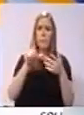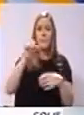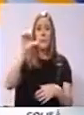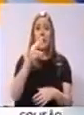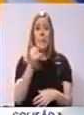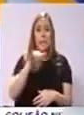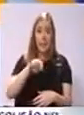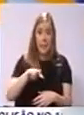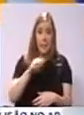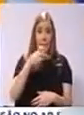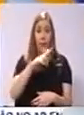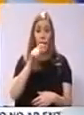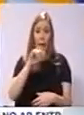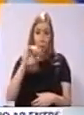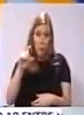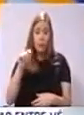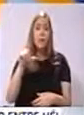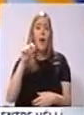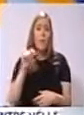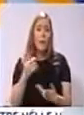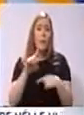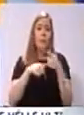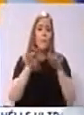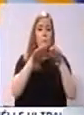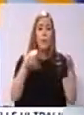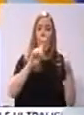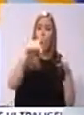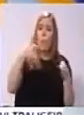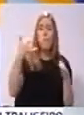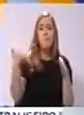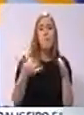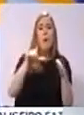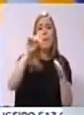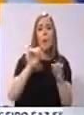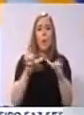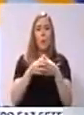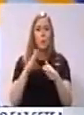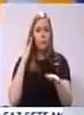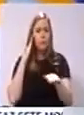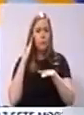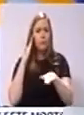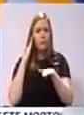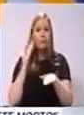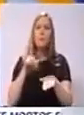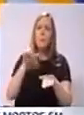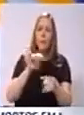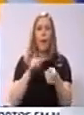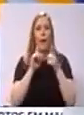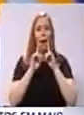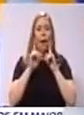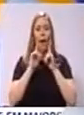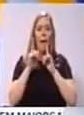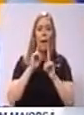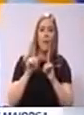Barreiros, e depois também, no palco secundário, um conjunto de DJs que acabam por animar as noites